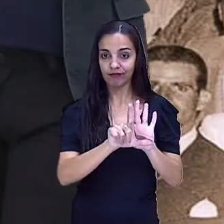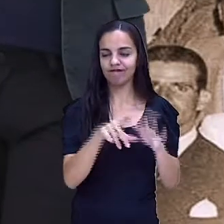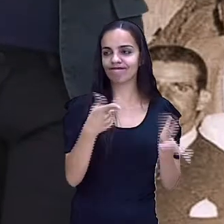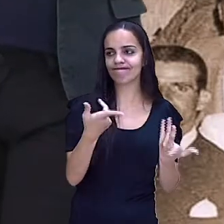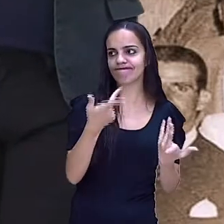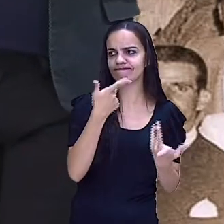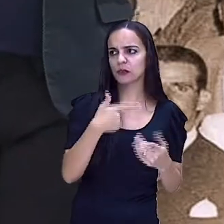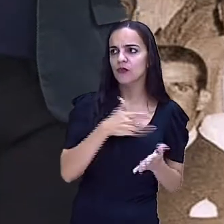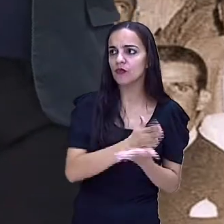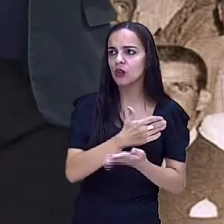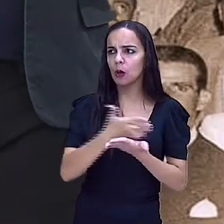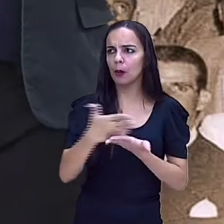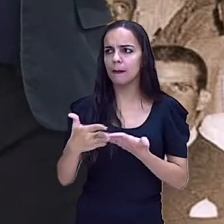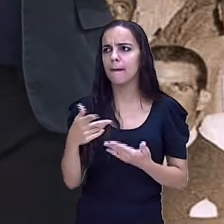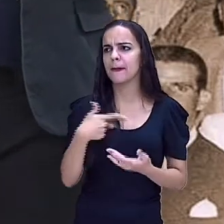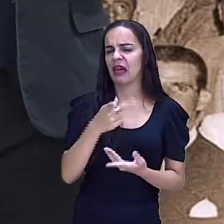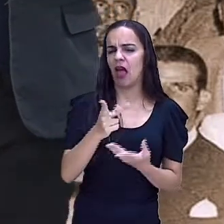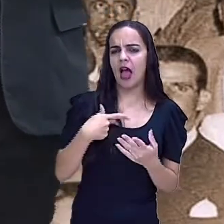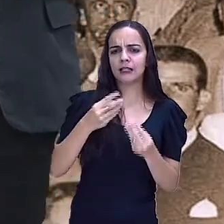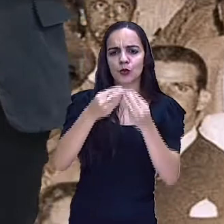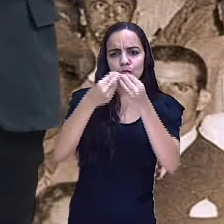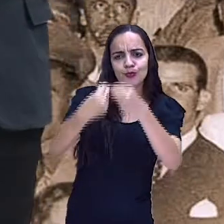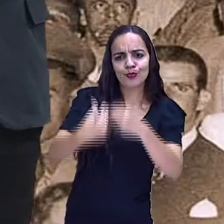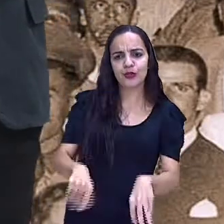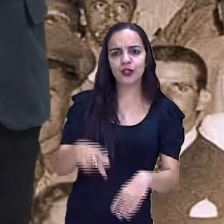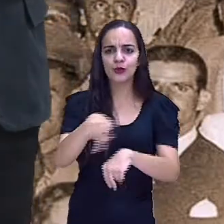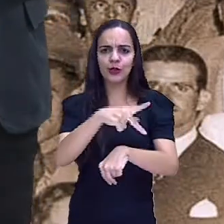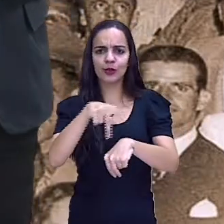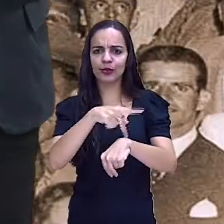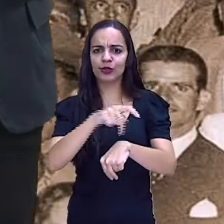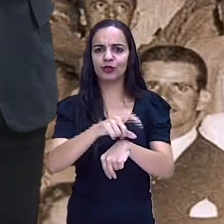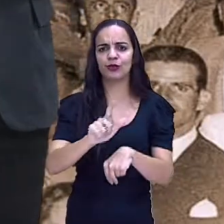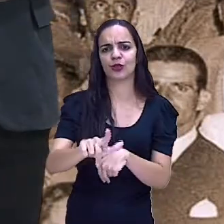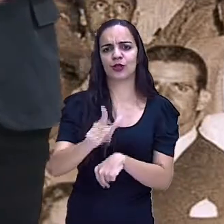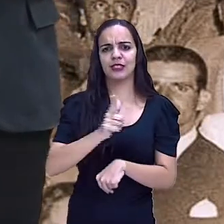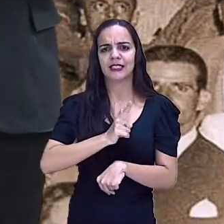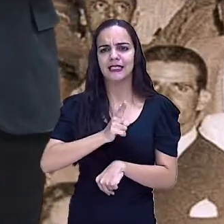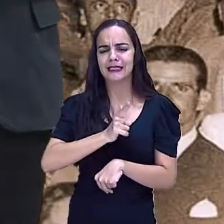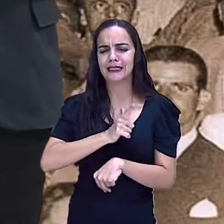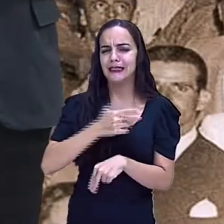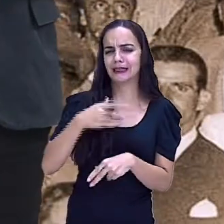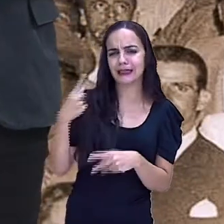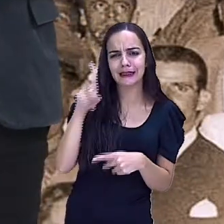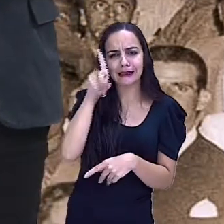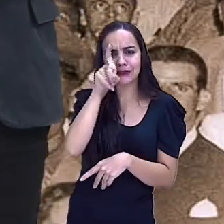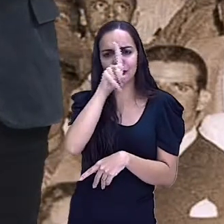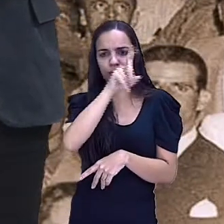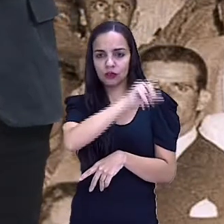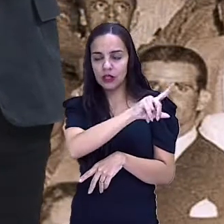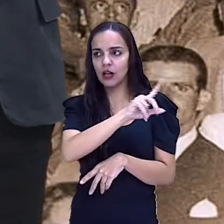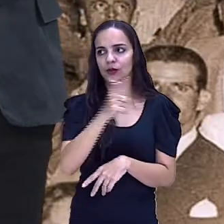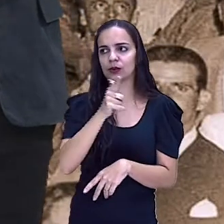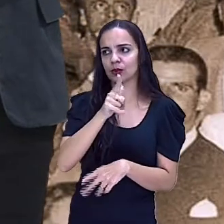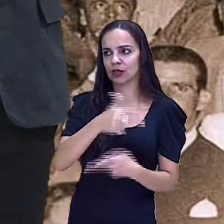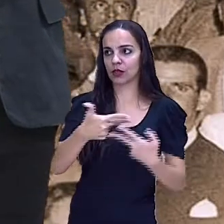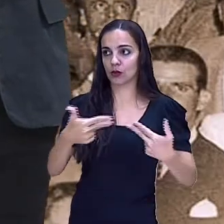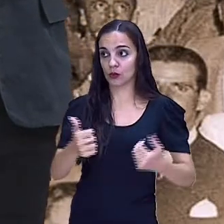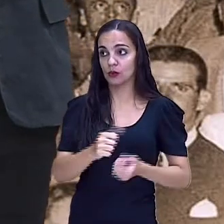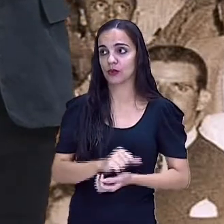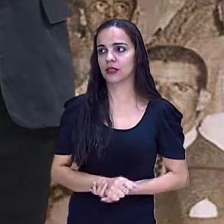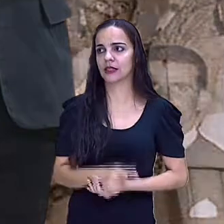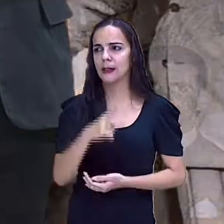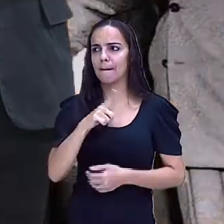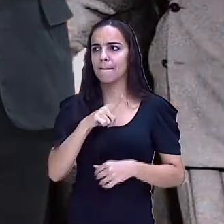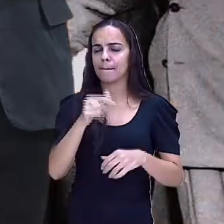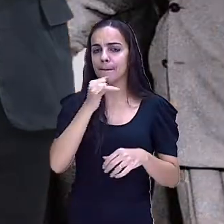país, aumentando seu desgaste com a parcela antigetulista. O estopim para a